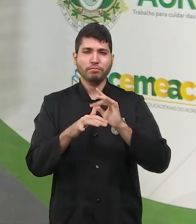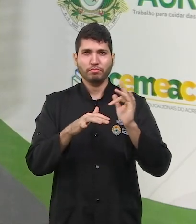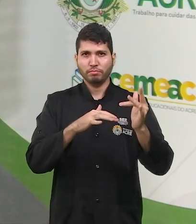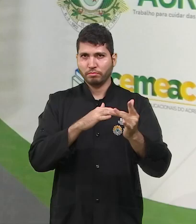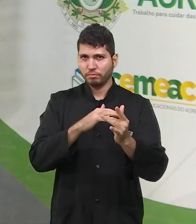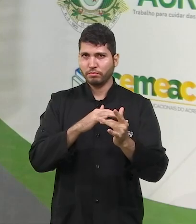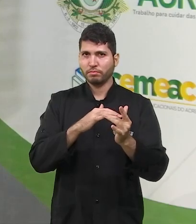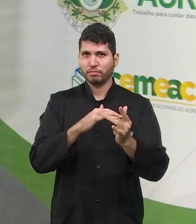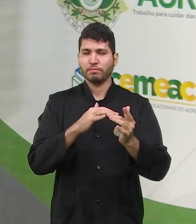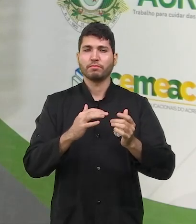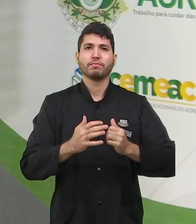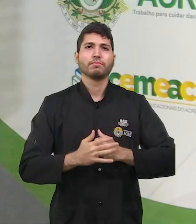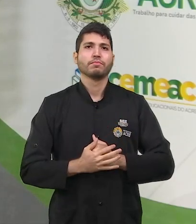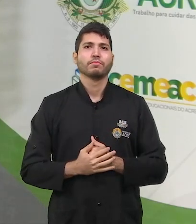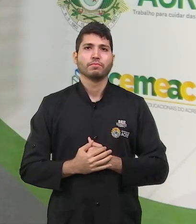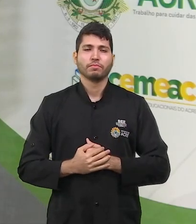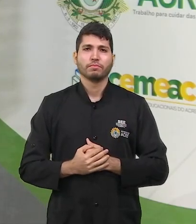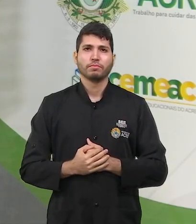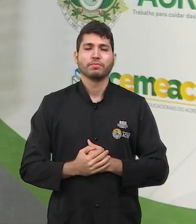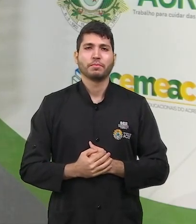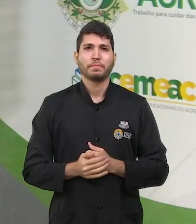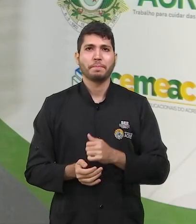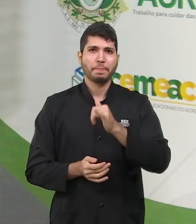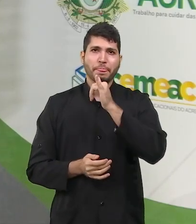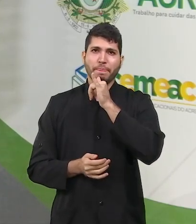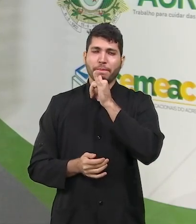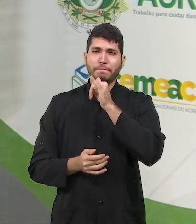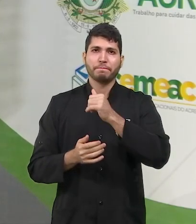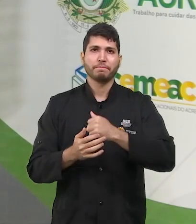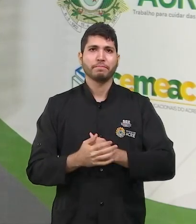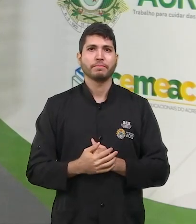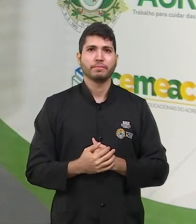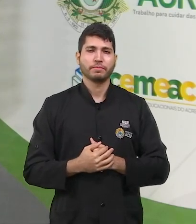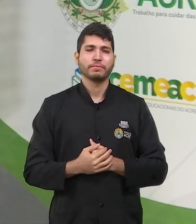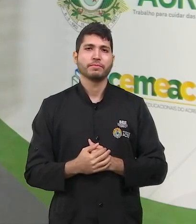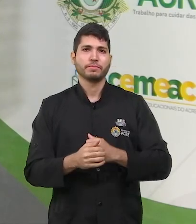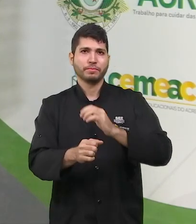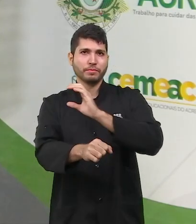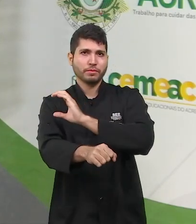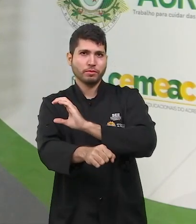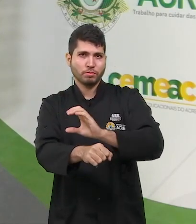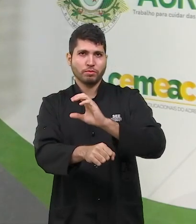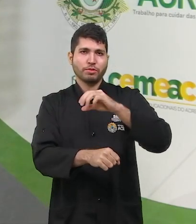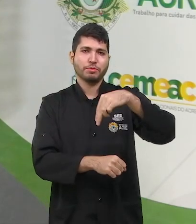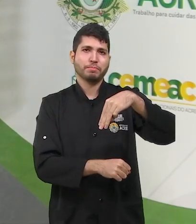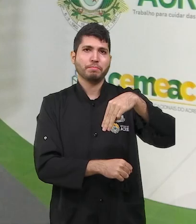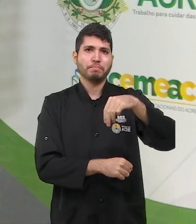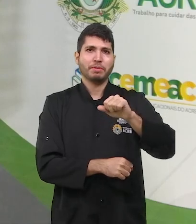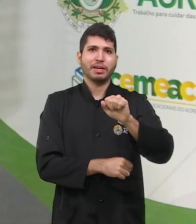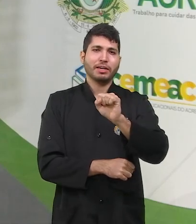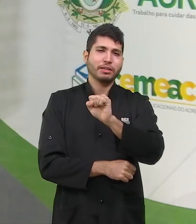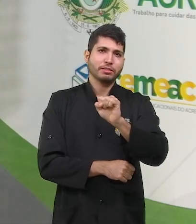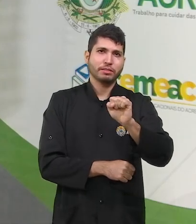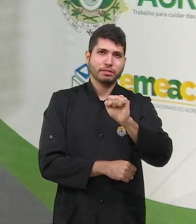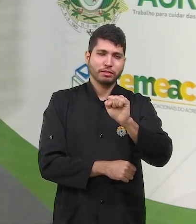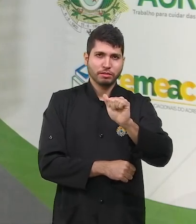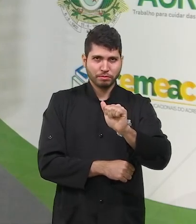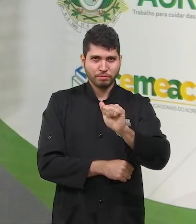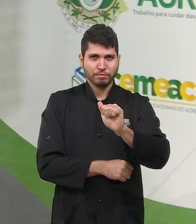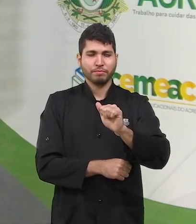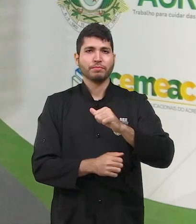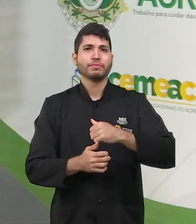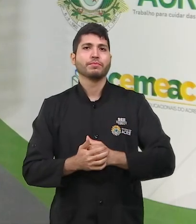É aí que a gente tem o exemplo do que nós vamos chamar de cultura de massa, que é justamente o que eu vou explicar aqui ao longo da